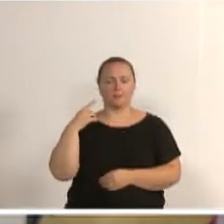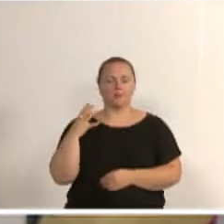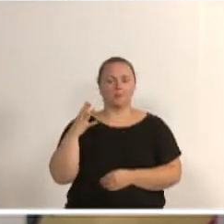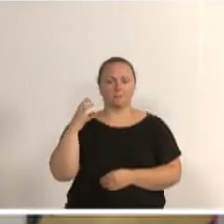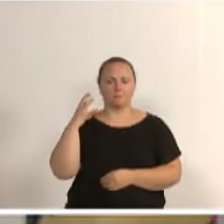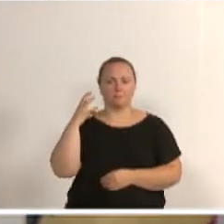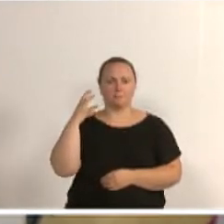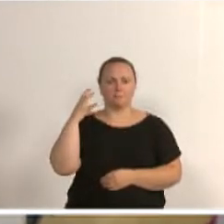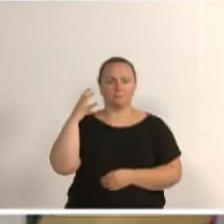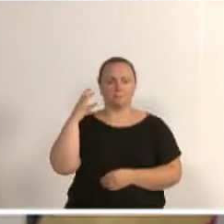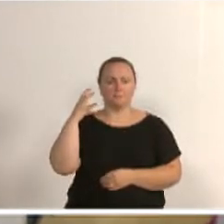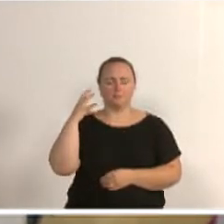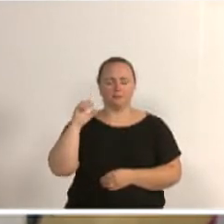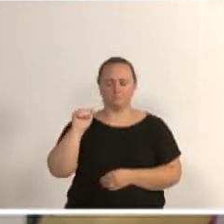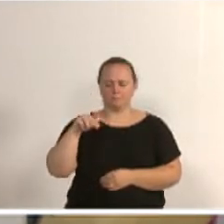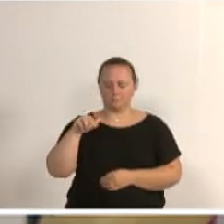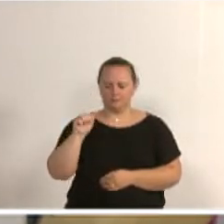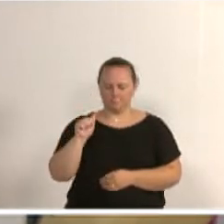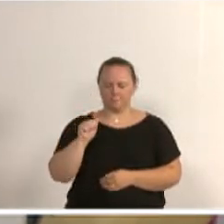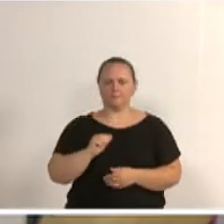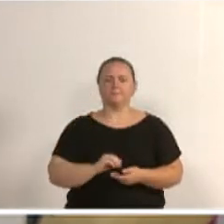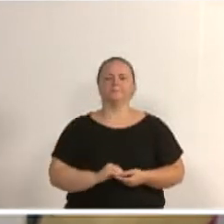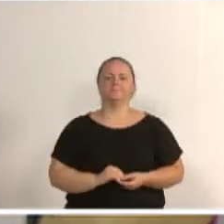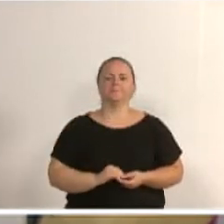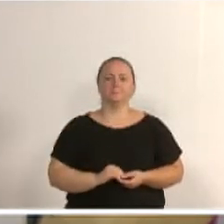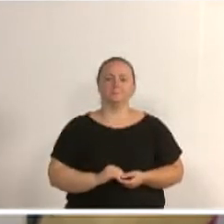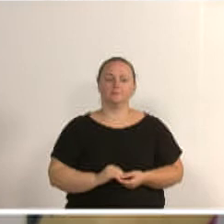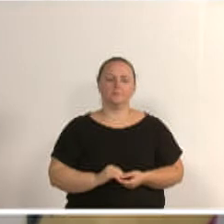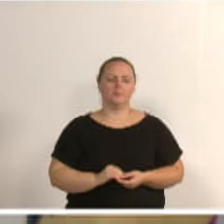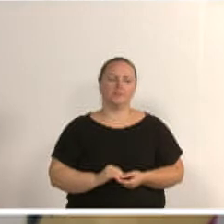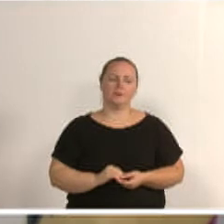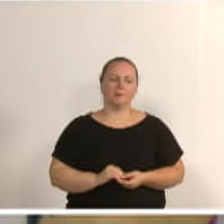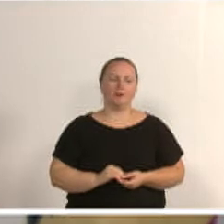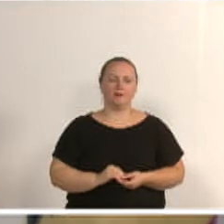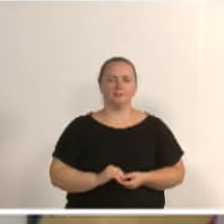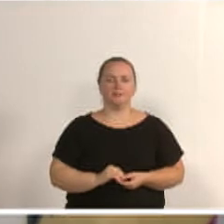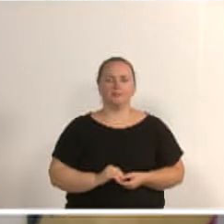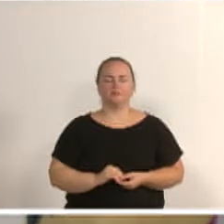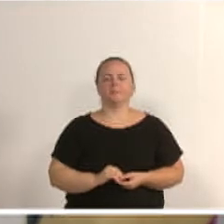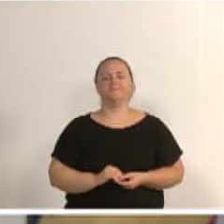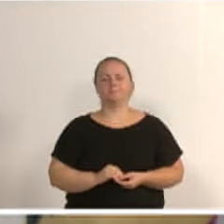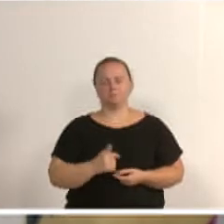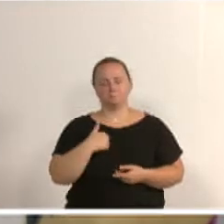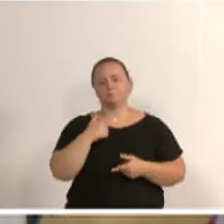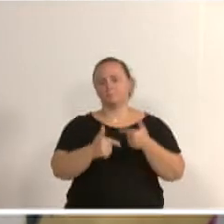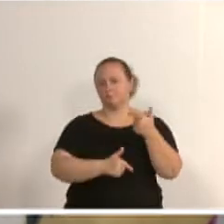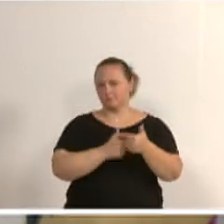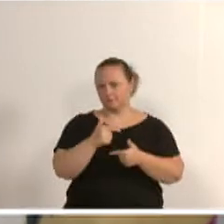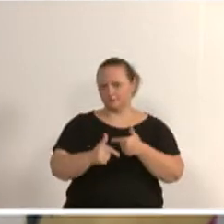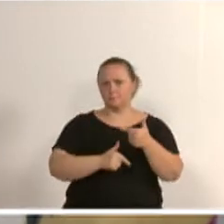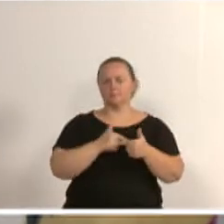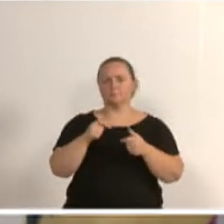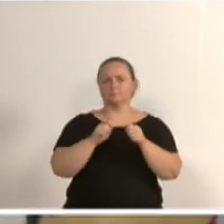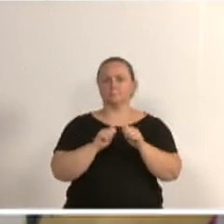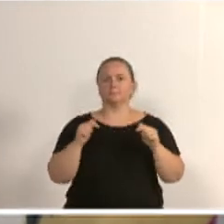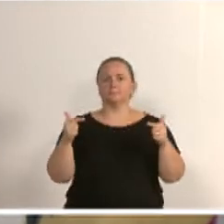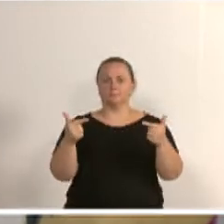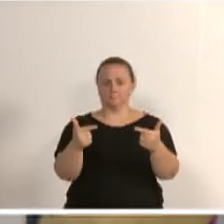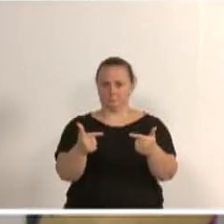Lima, né? Trabalho como chefe de gabinete na Assembleia Legislativa de Florianópolis. E,